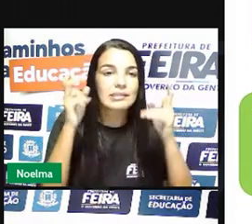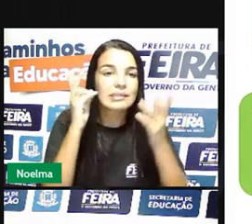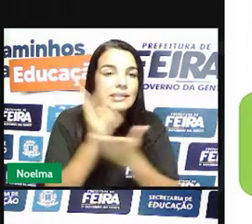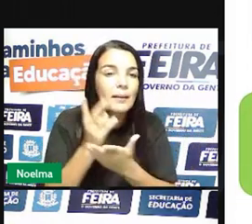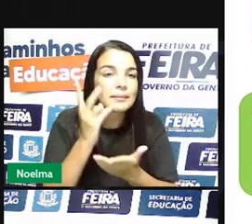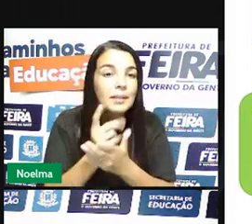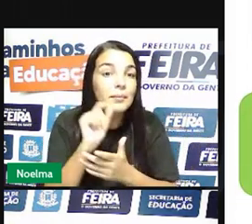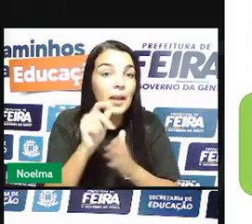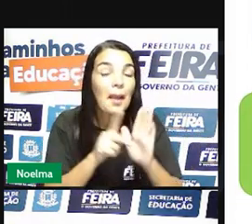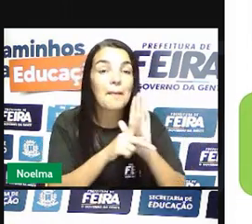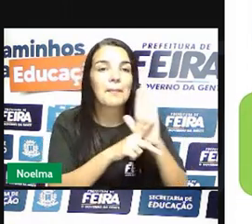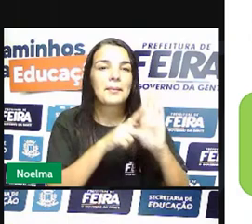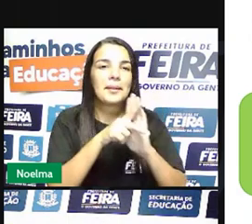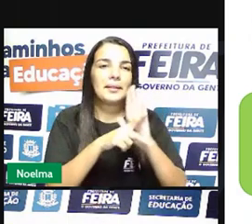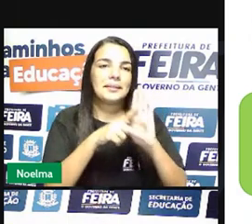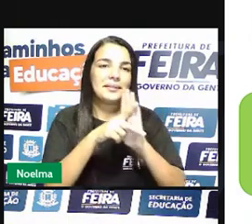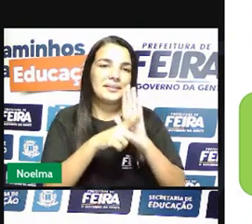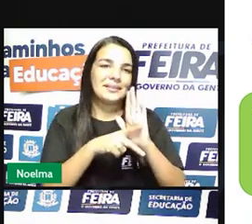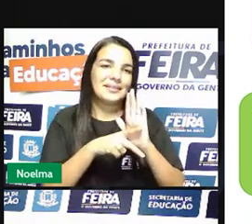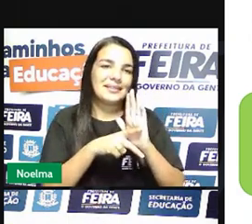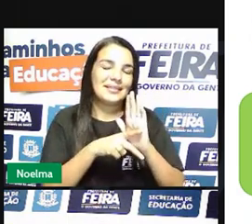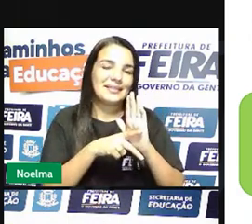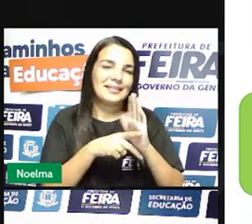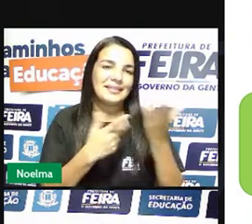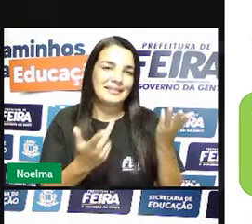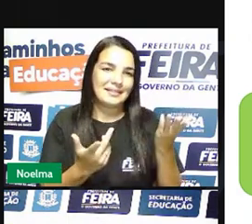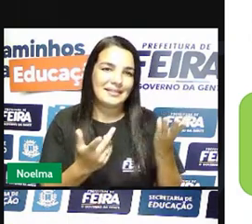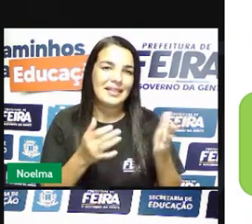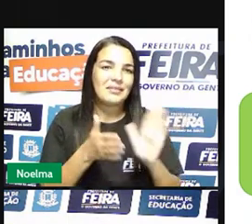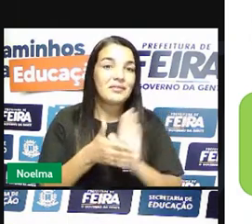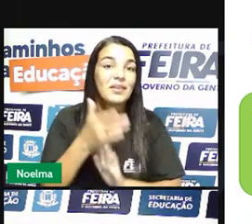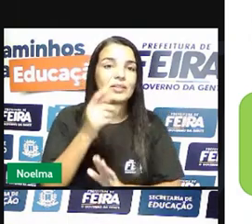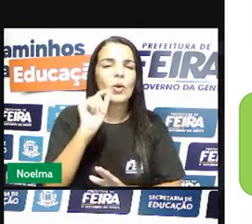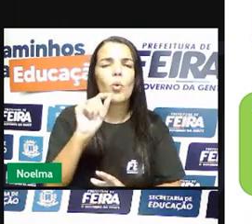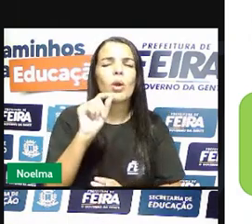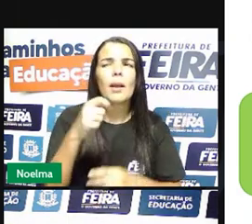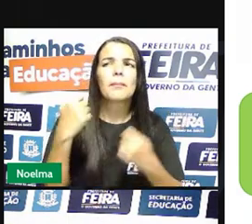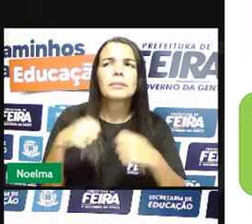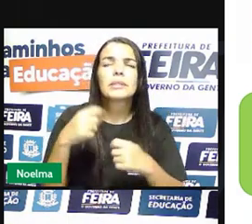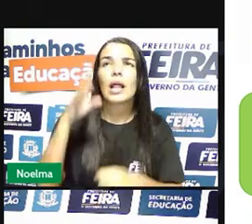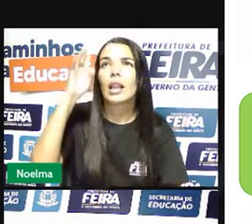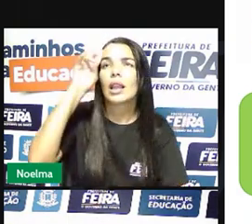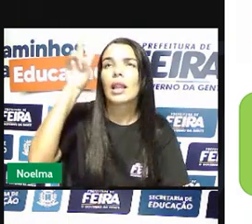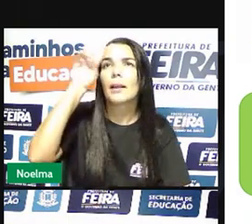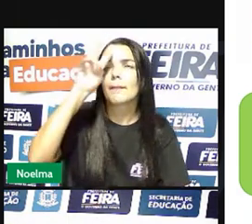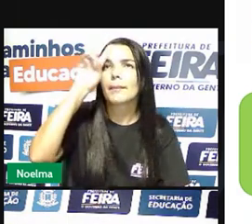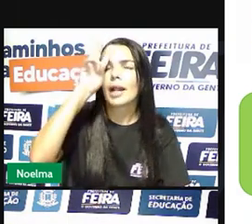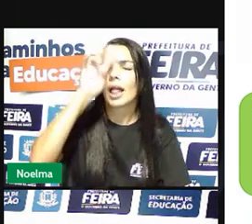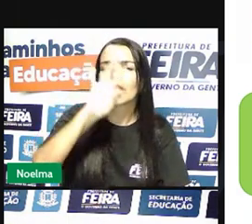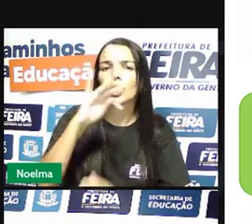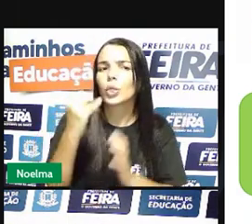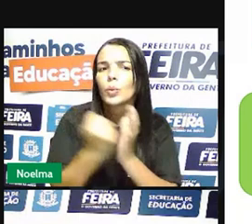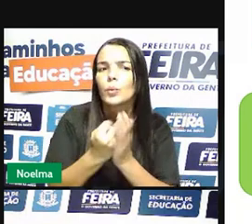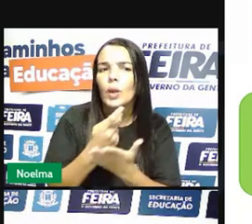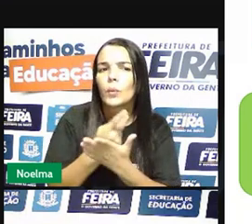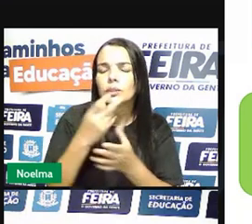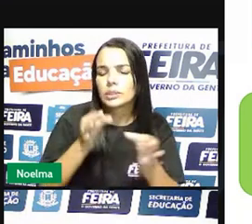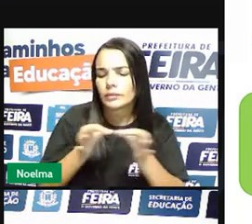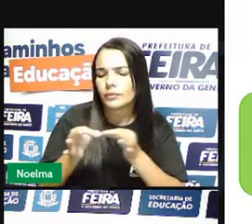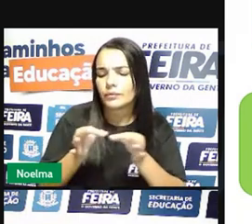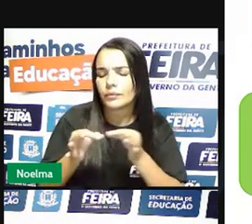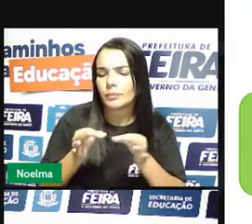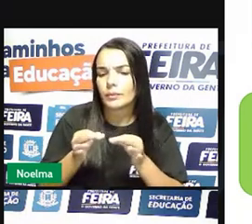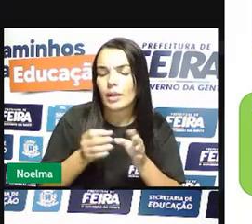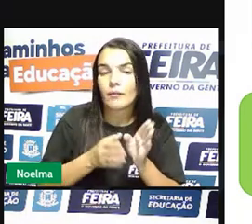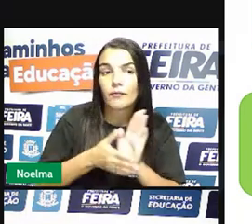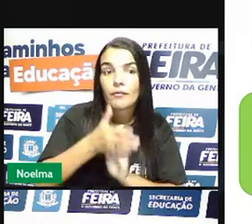Do que deve lembrar para que tudo corra bem na viagem? O que ele precisa lembrar para que tudo aconteça bem? Ele tem que saber